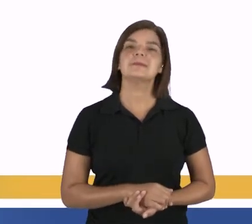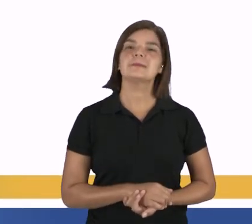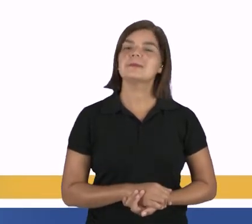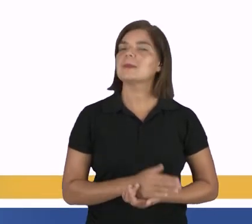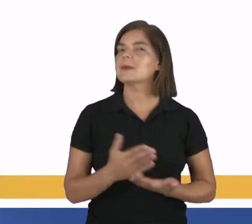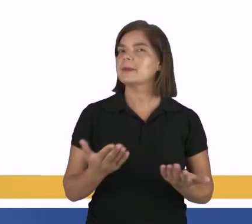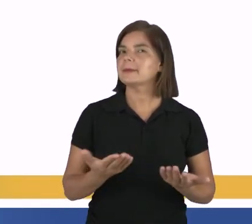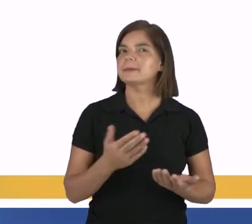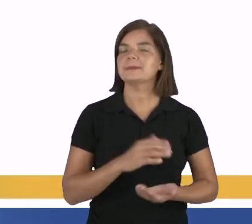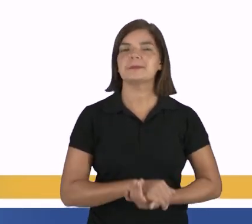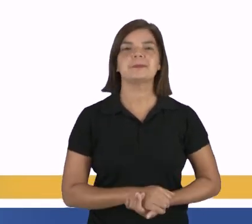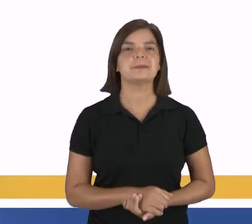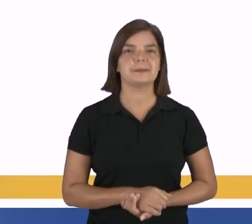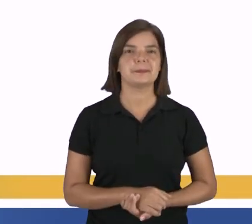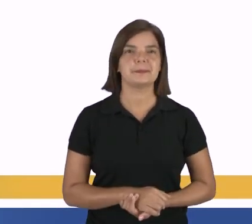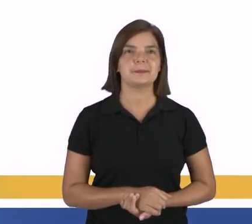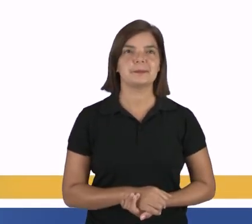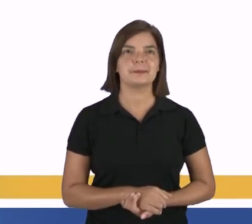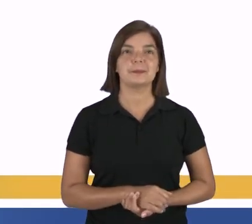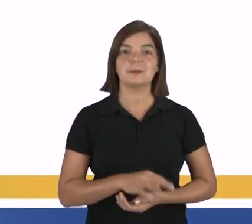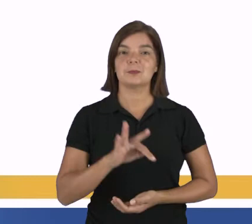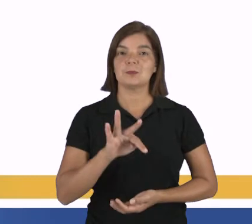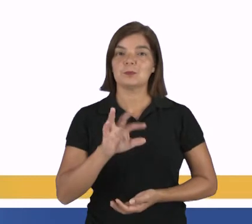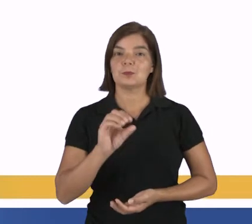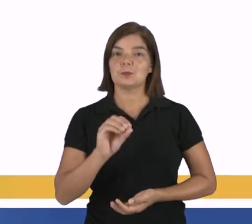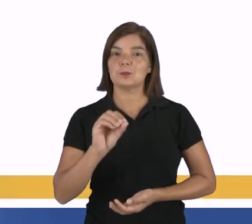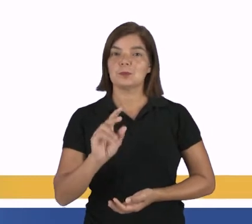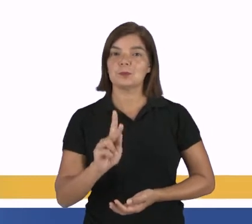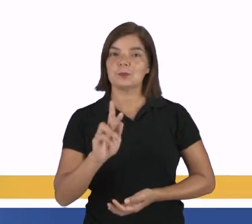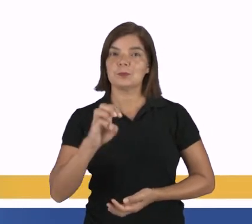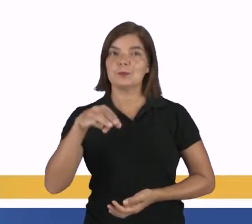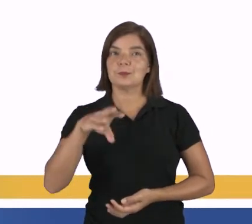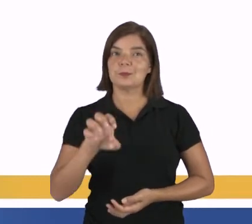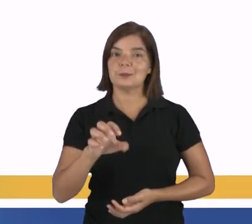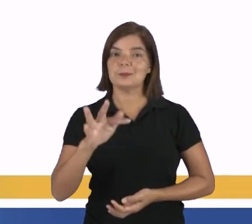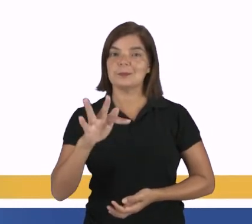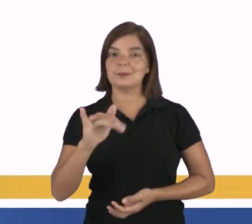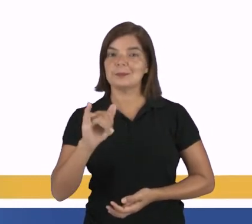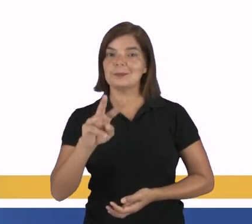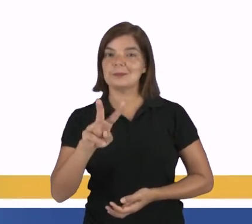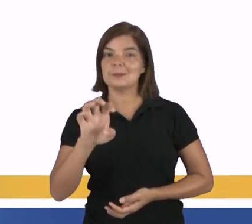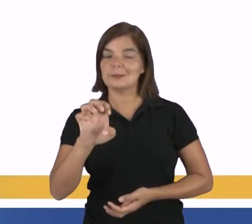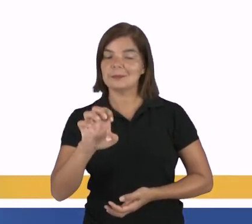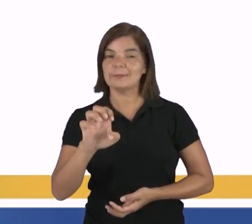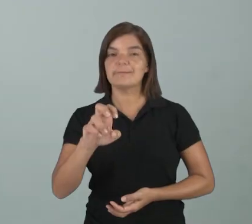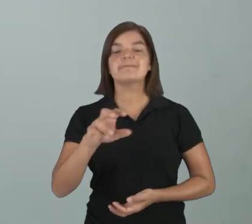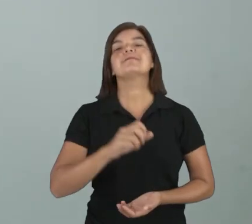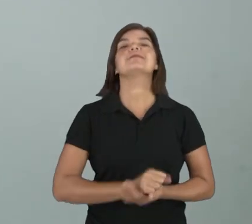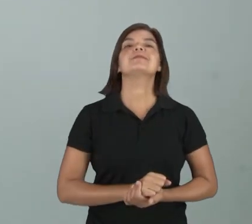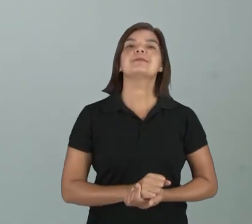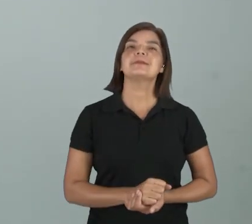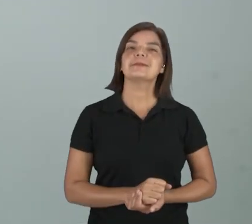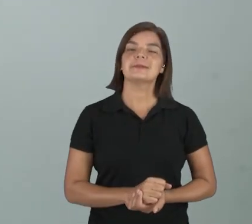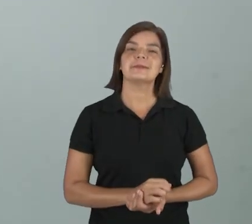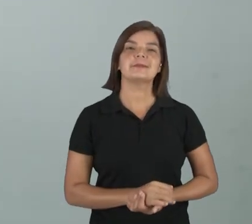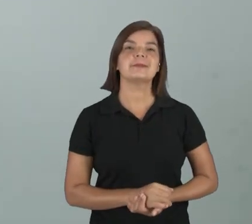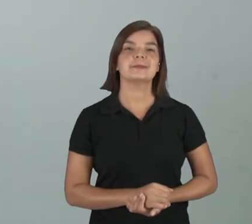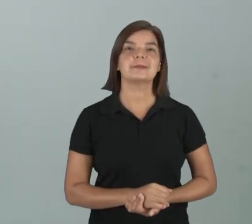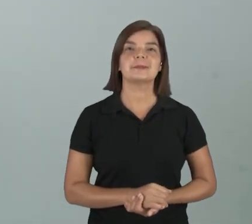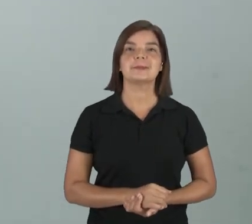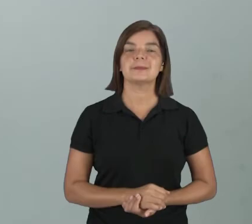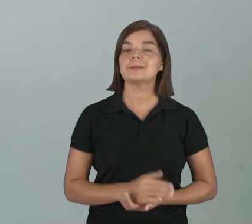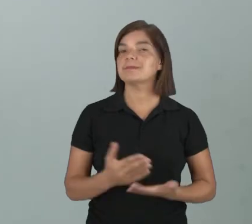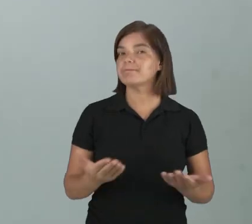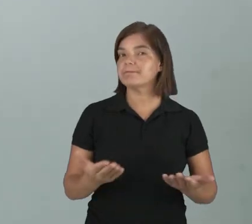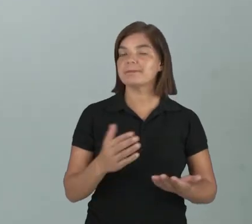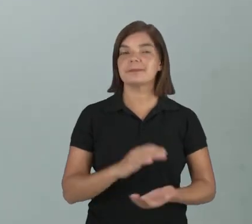E aí? It took me 5. Agora, lembrando que minutes está no plural. It took me 5 minutes.